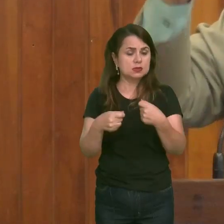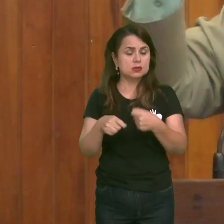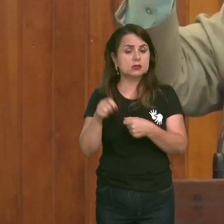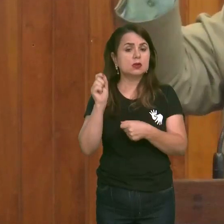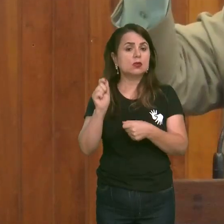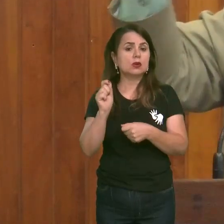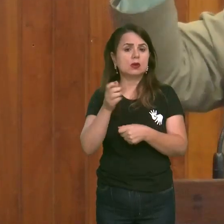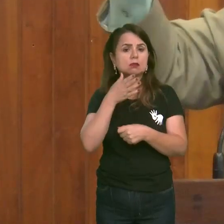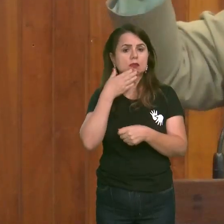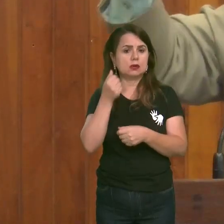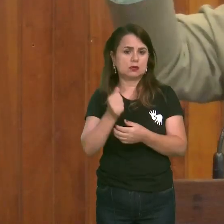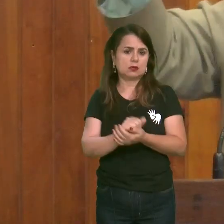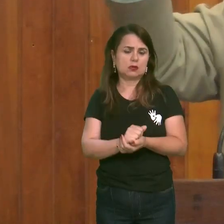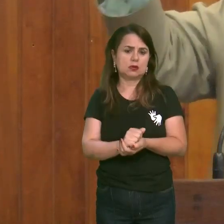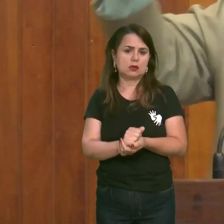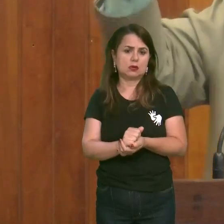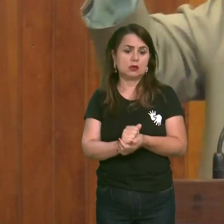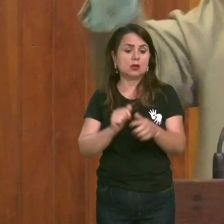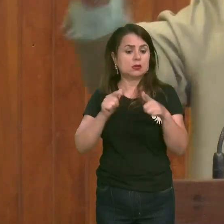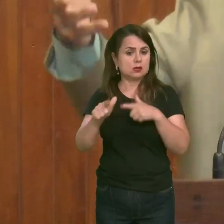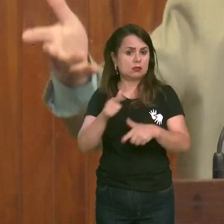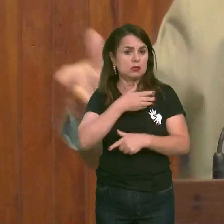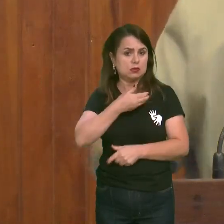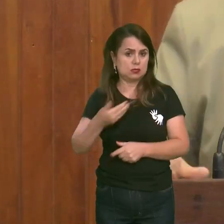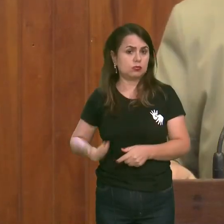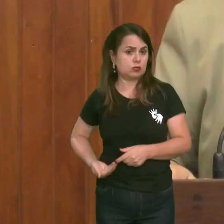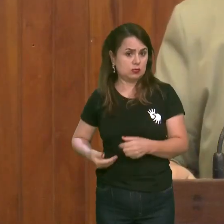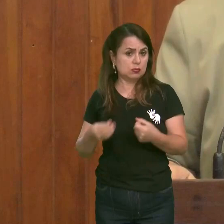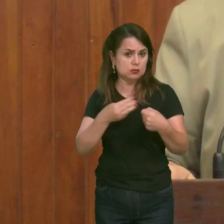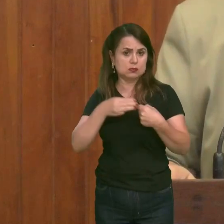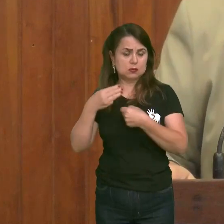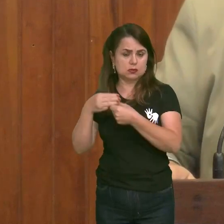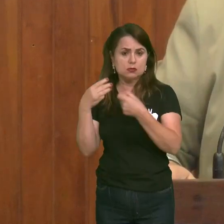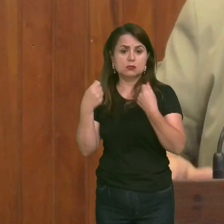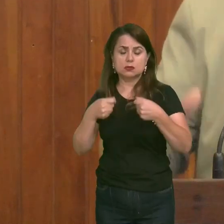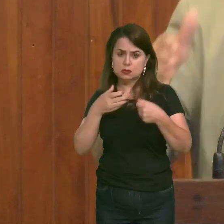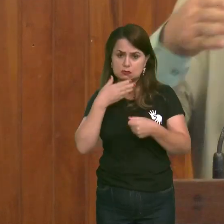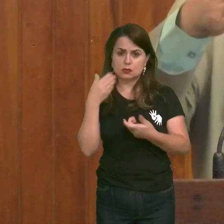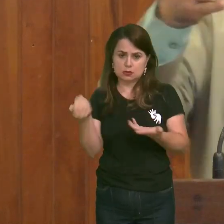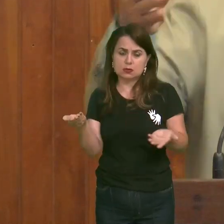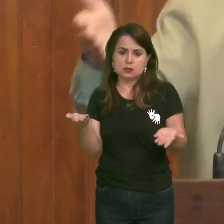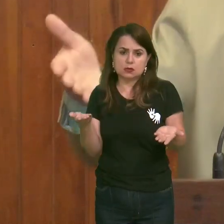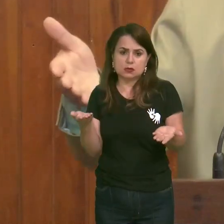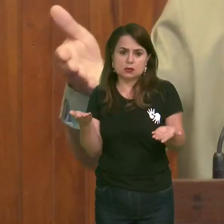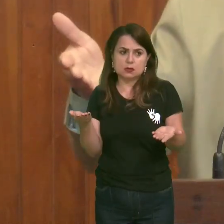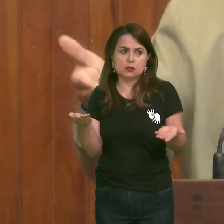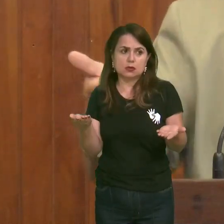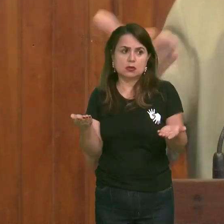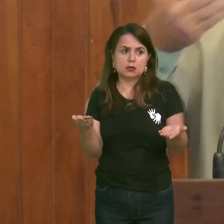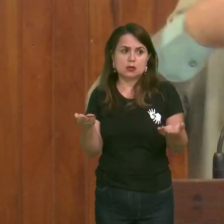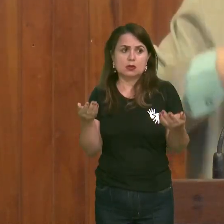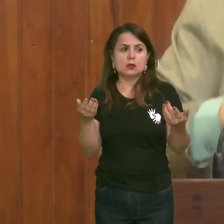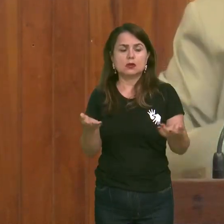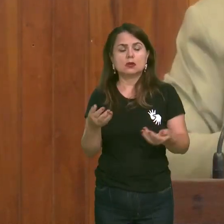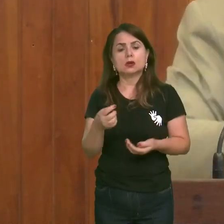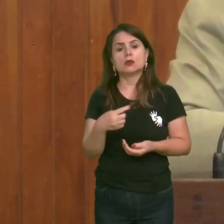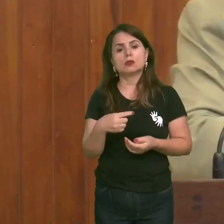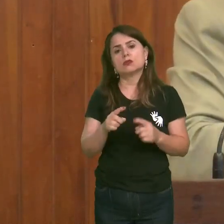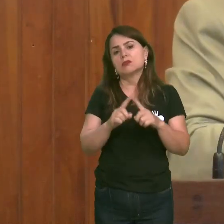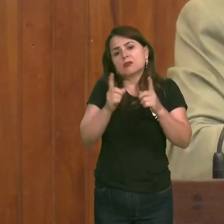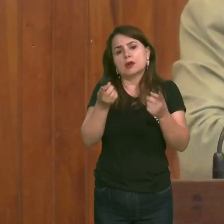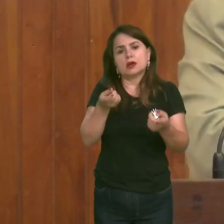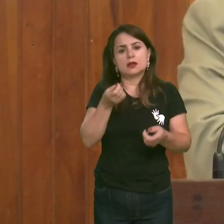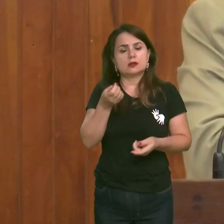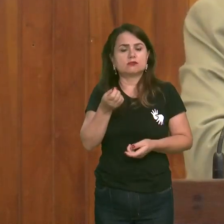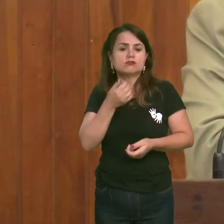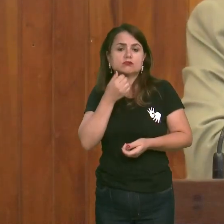na mesma proporção que melhorou a arrecadação do município e nós sabemos que isso não aconteceu